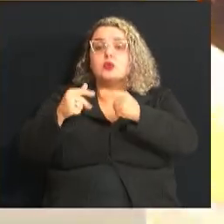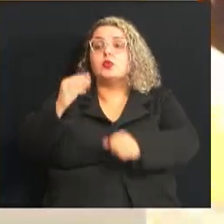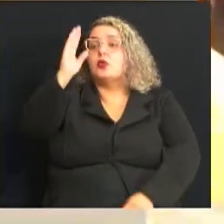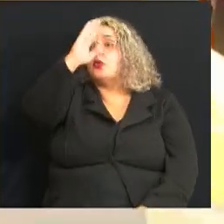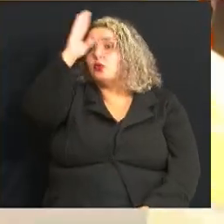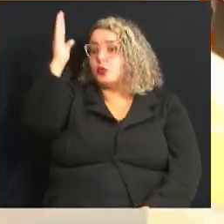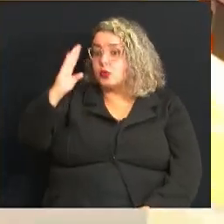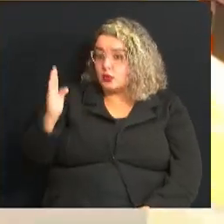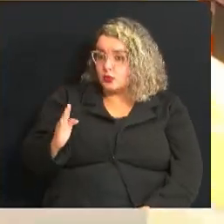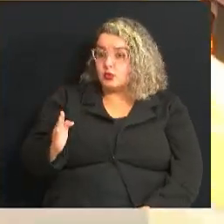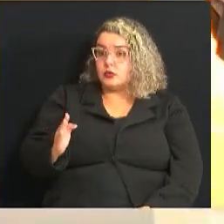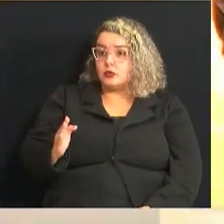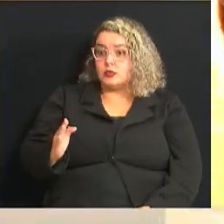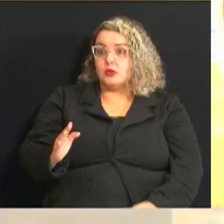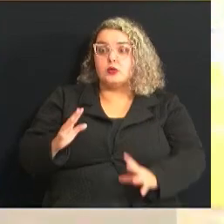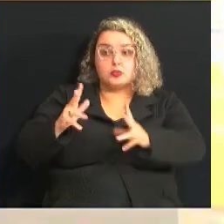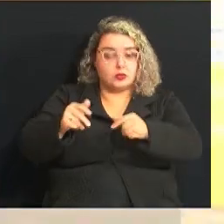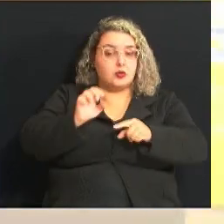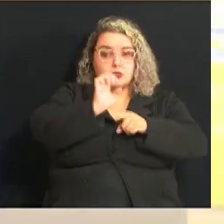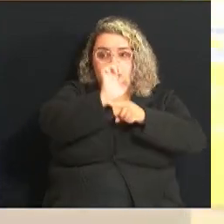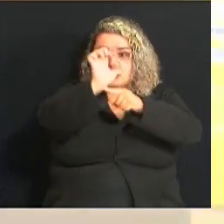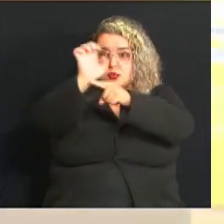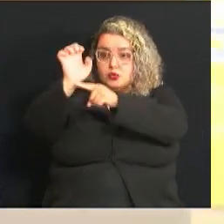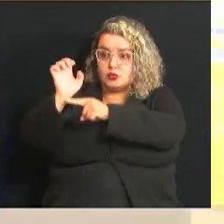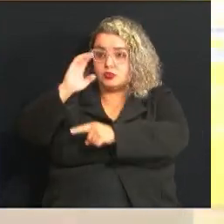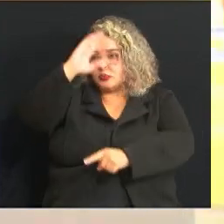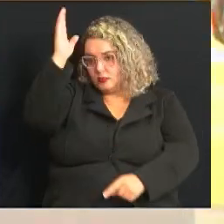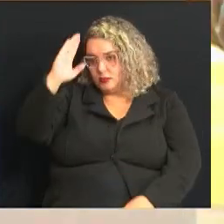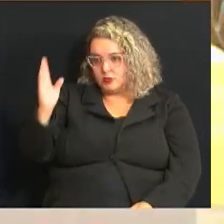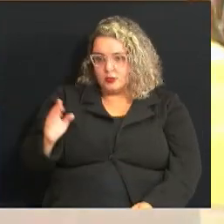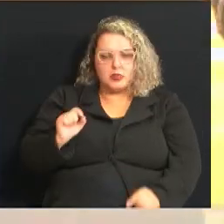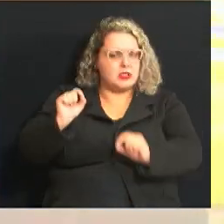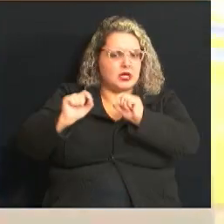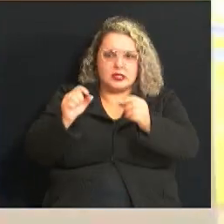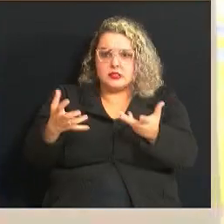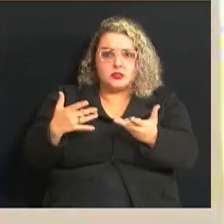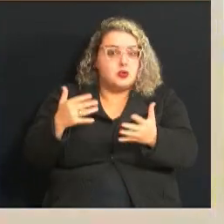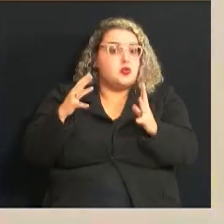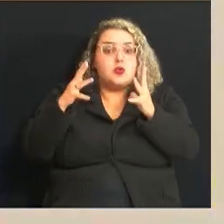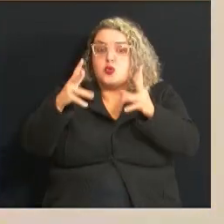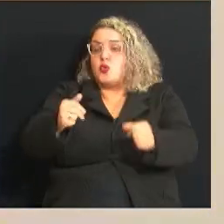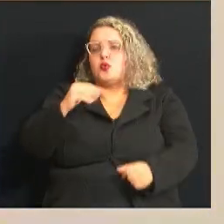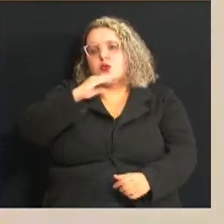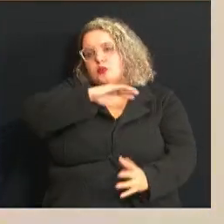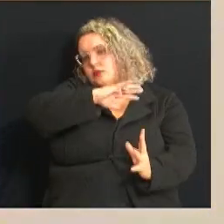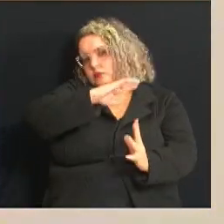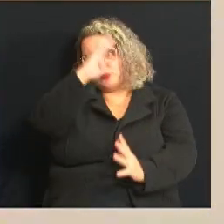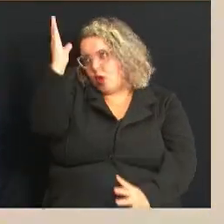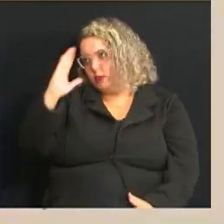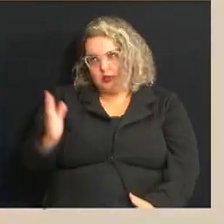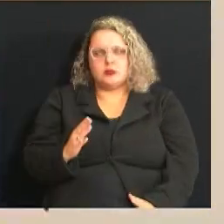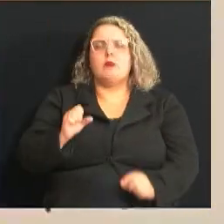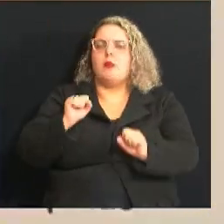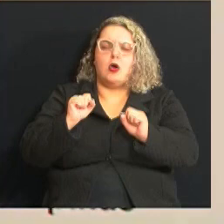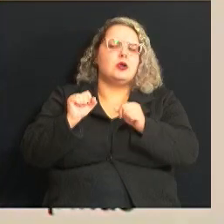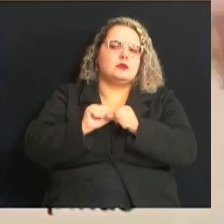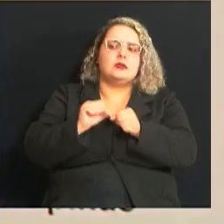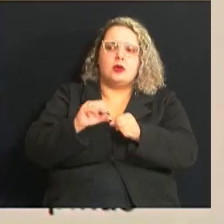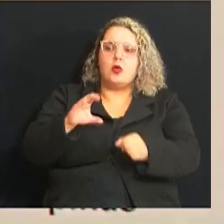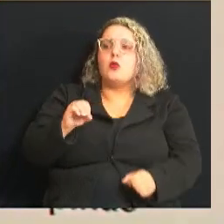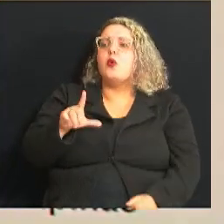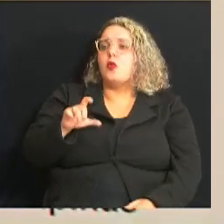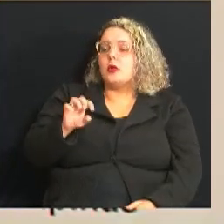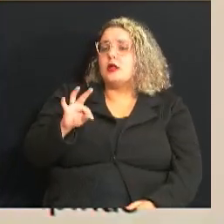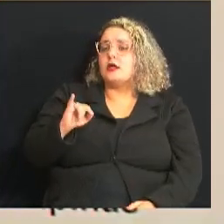Então, a gente atende todos os estados do Brasil. Então, quem quiser, de todo o Brasil, quiser fazer o coletivo, então temos bastante vagas.